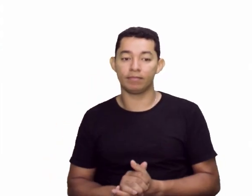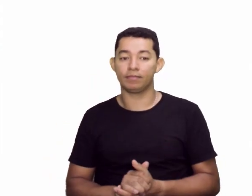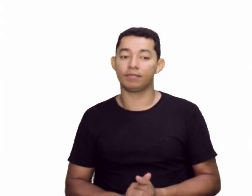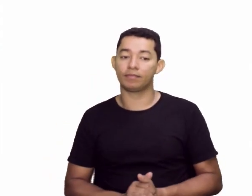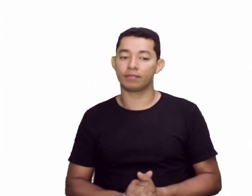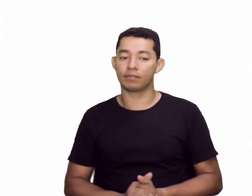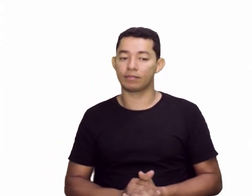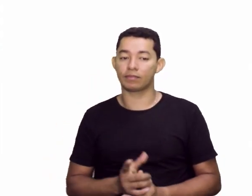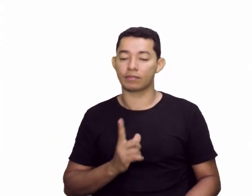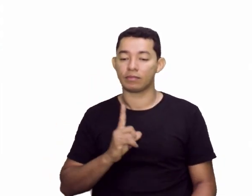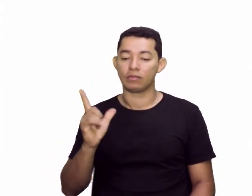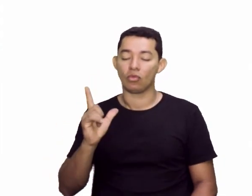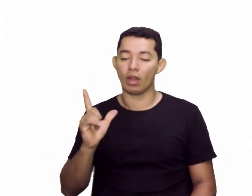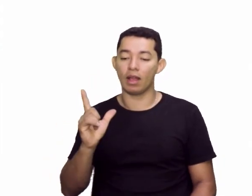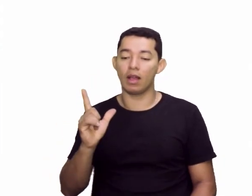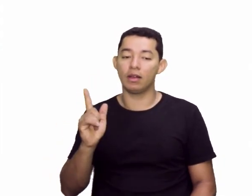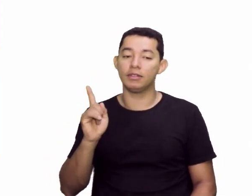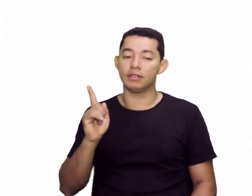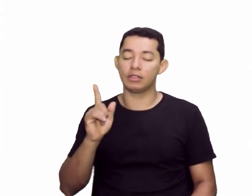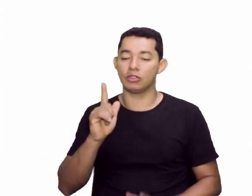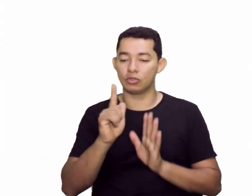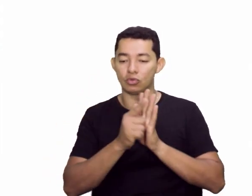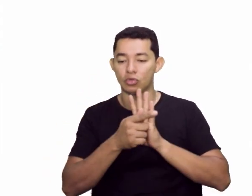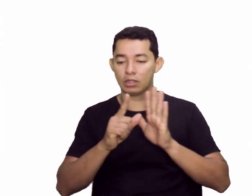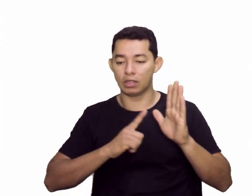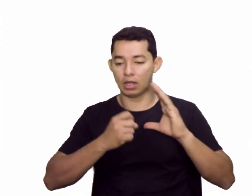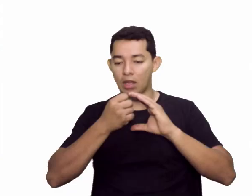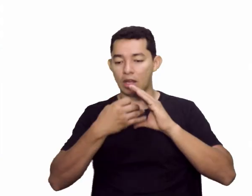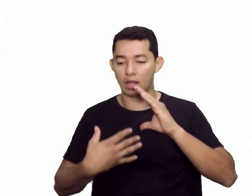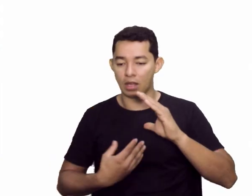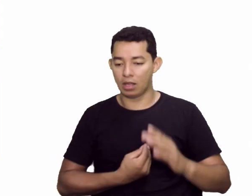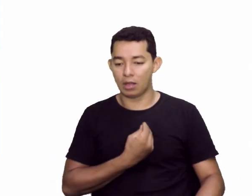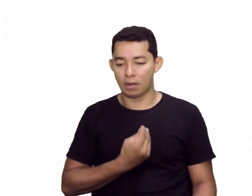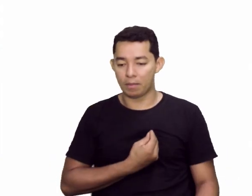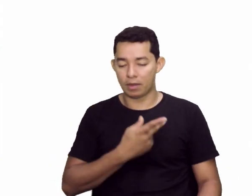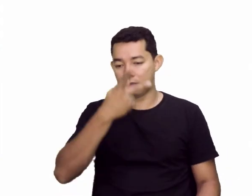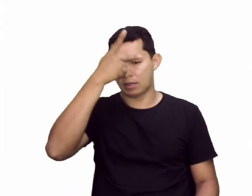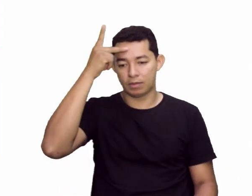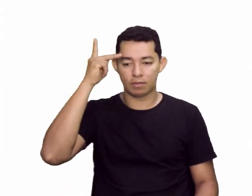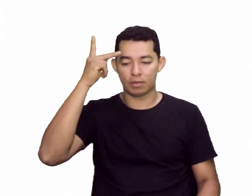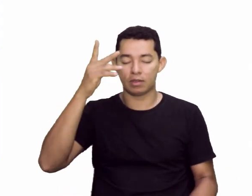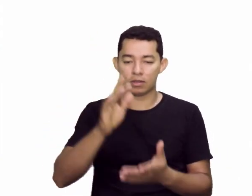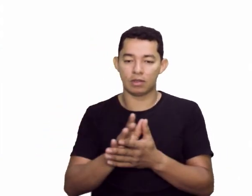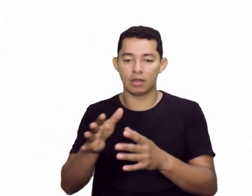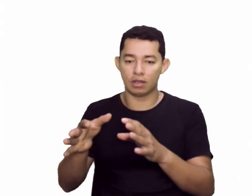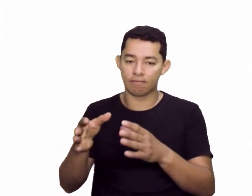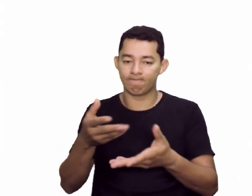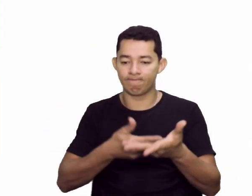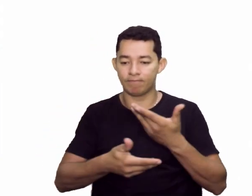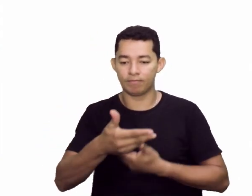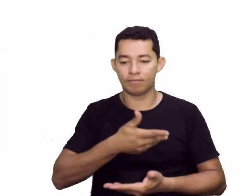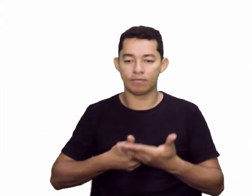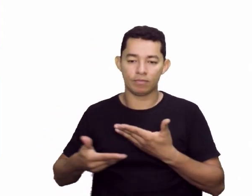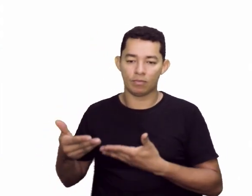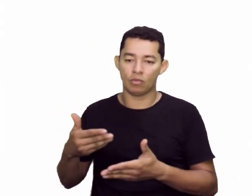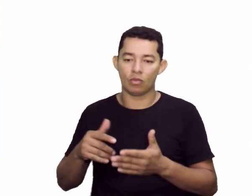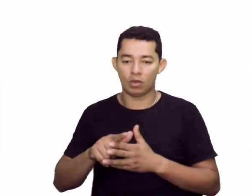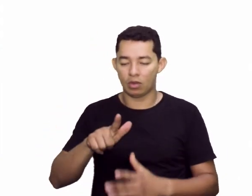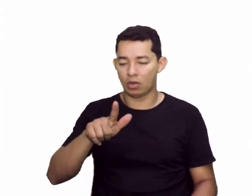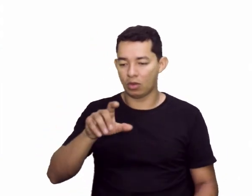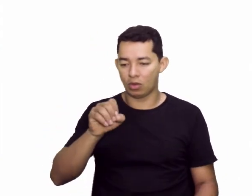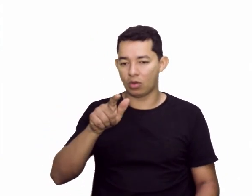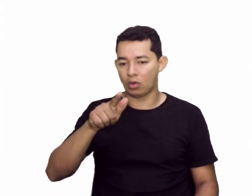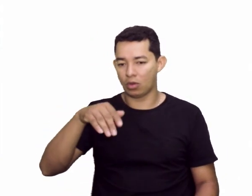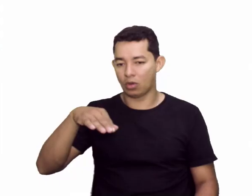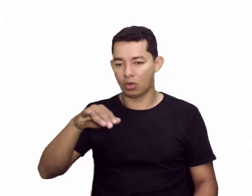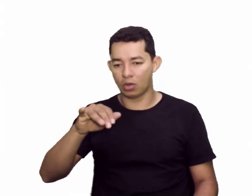vamos dizer aqui, ó, que se caracteriza com a presença de personagens ligados com lógica